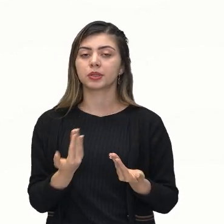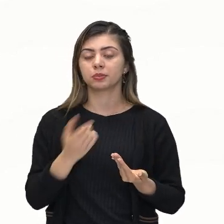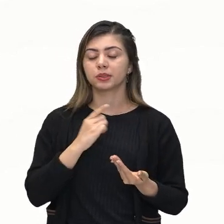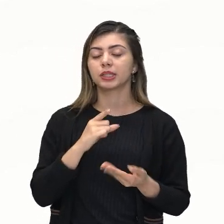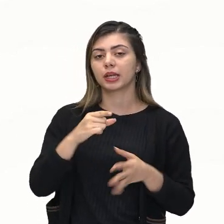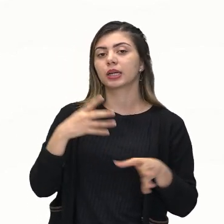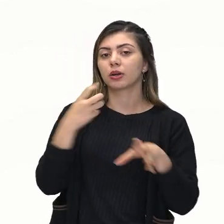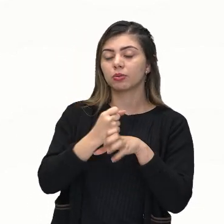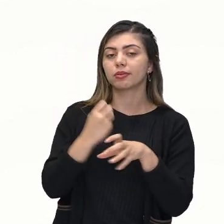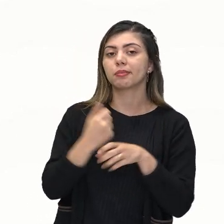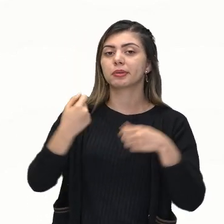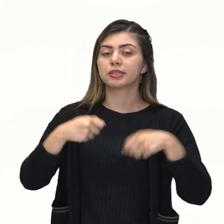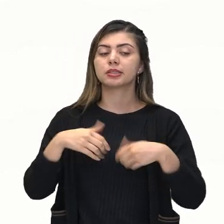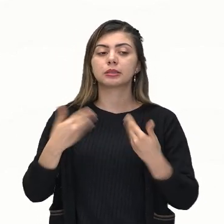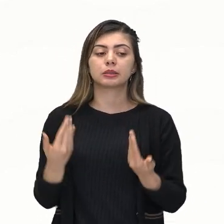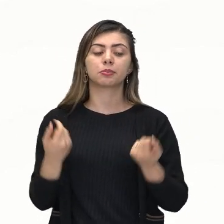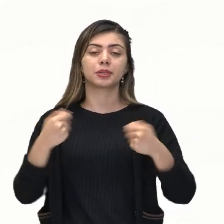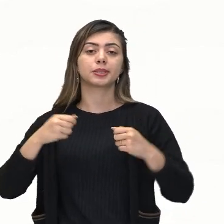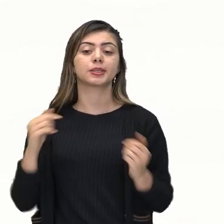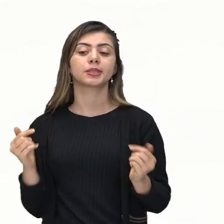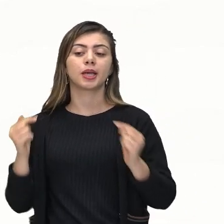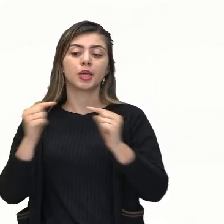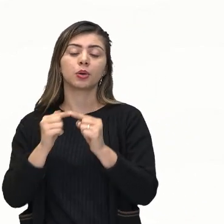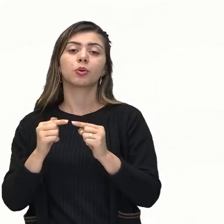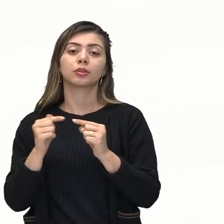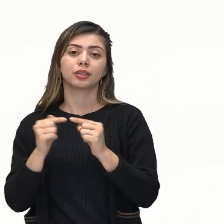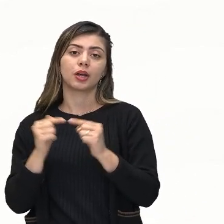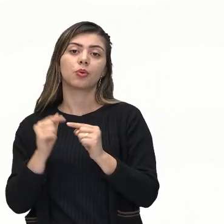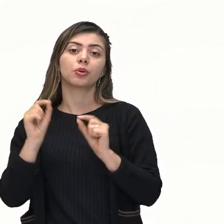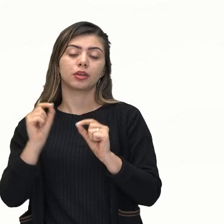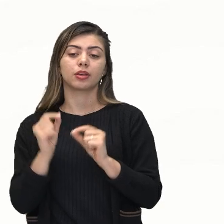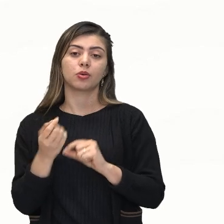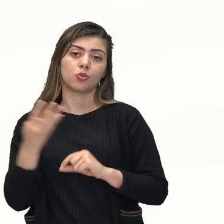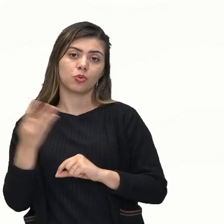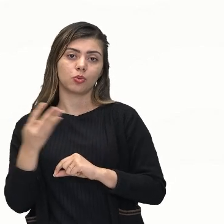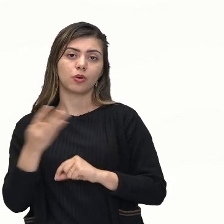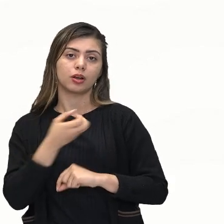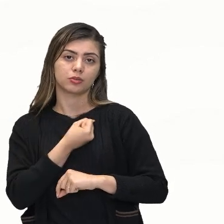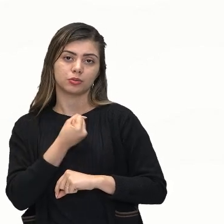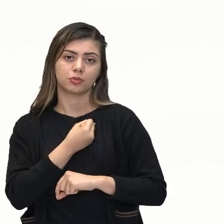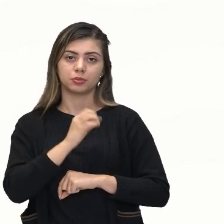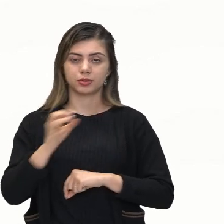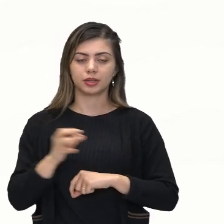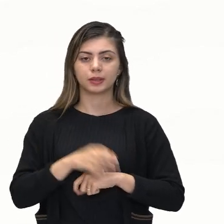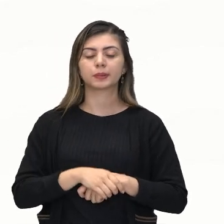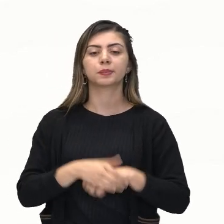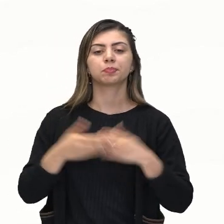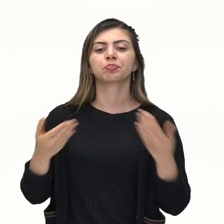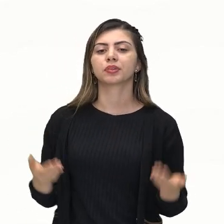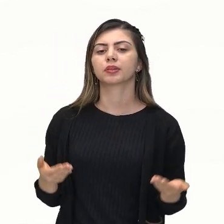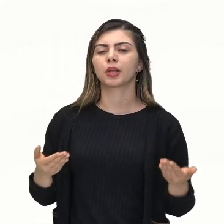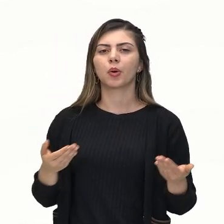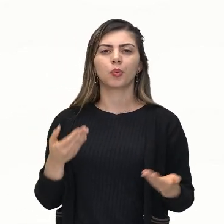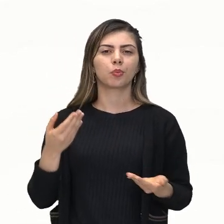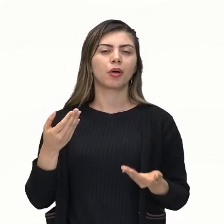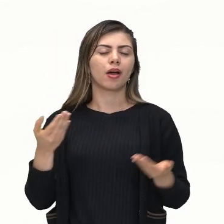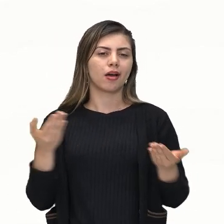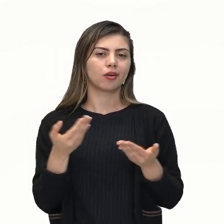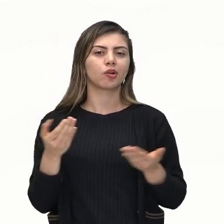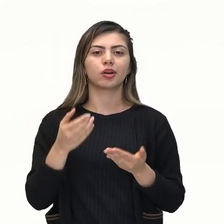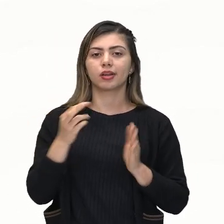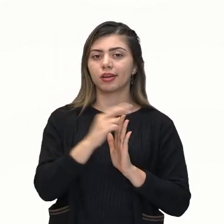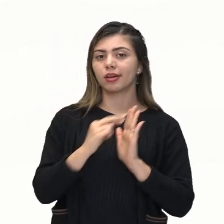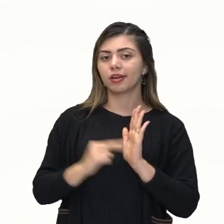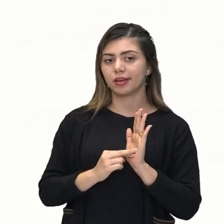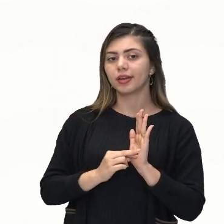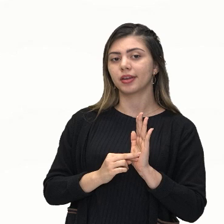problema e deseja-se determinar o quarto valor, tá bom? Então aqui a nossa regra de 3 vai